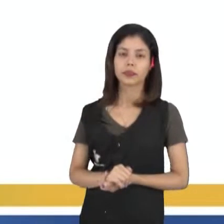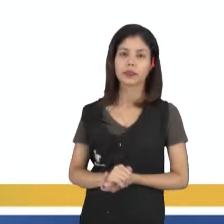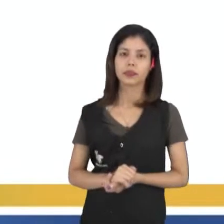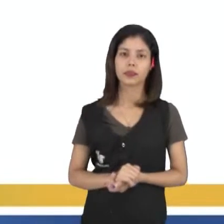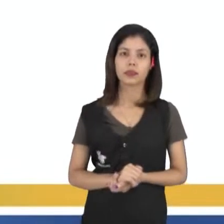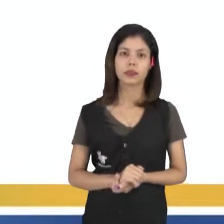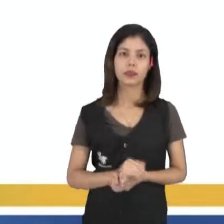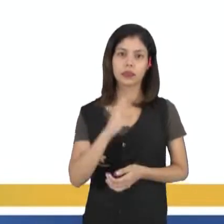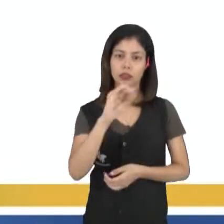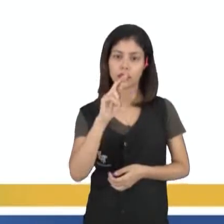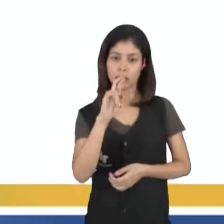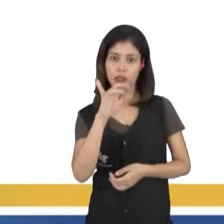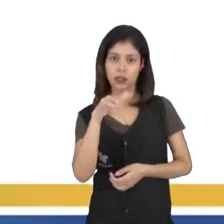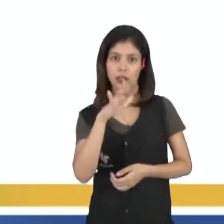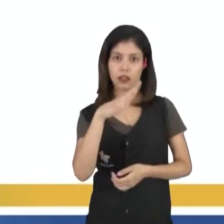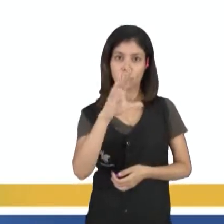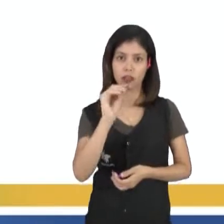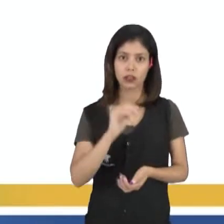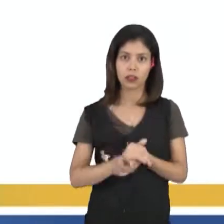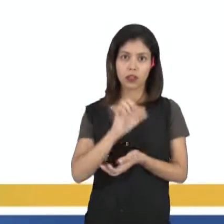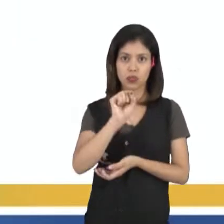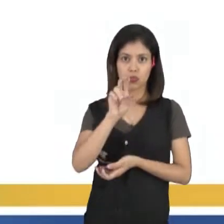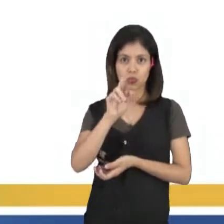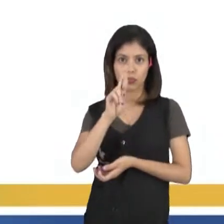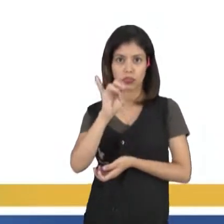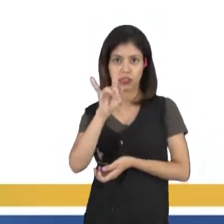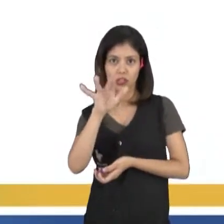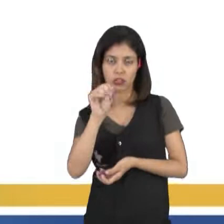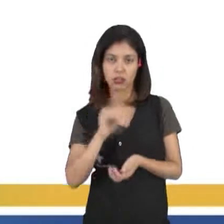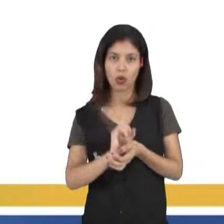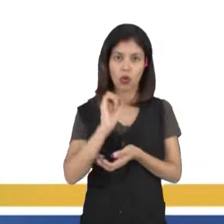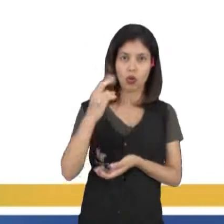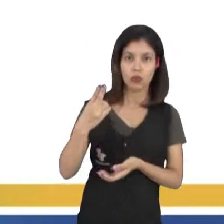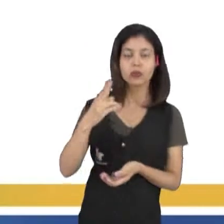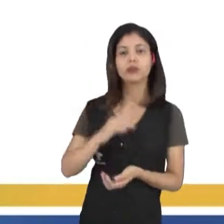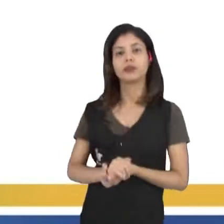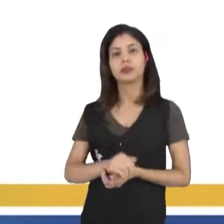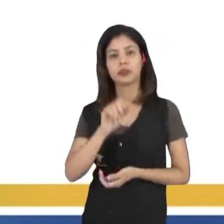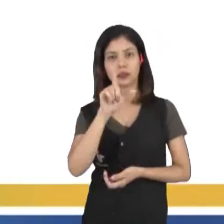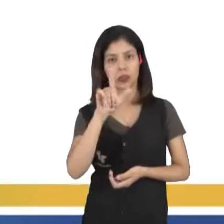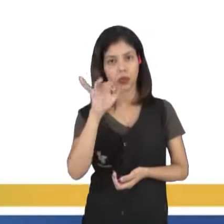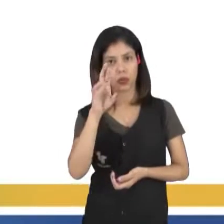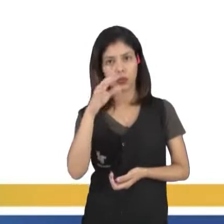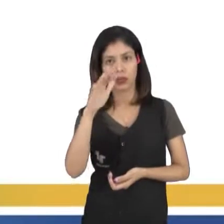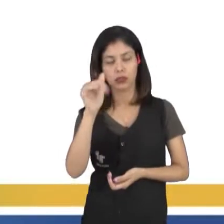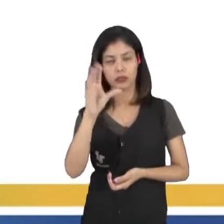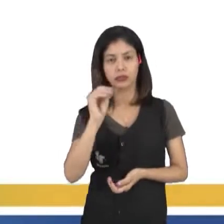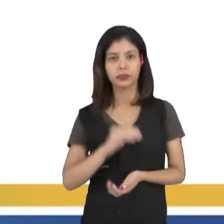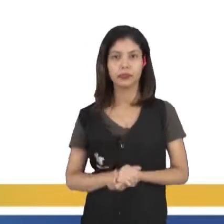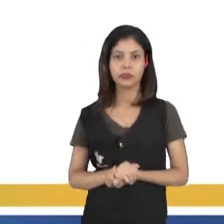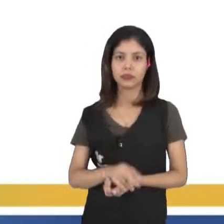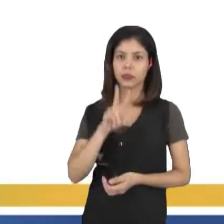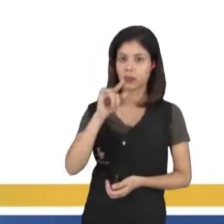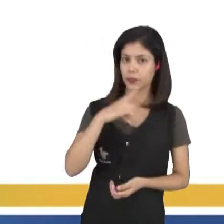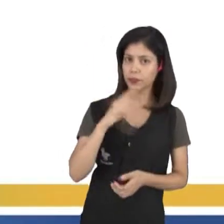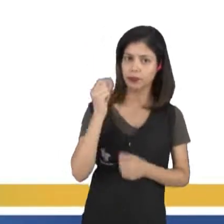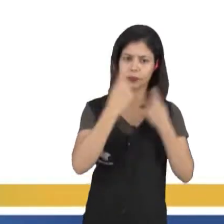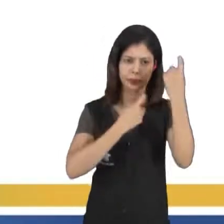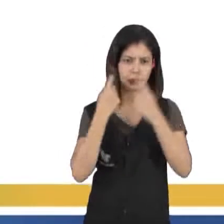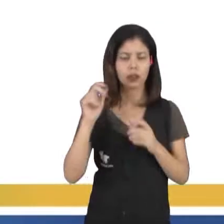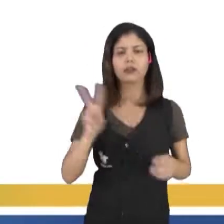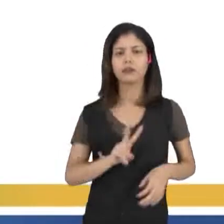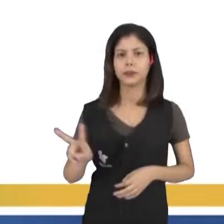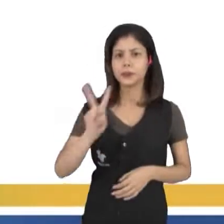da conjunção subordinativa ou uma locução conjuntiva. Então, ela vai ali